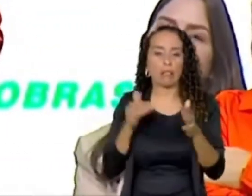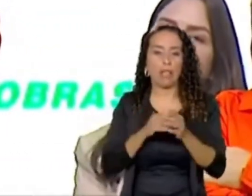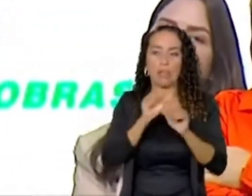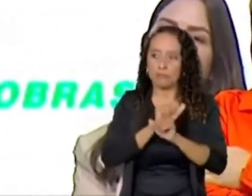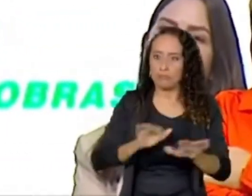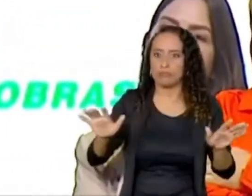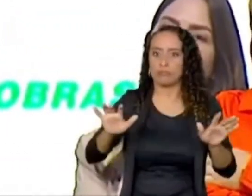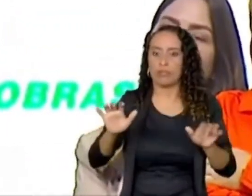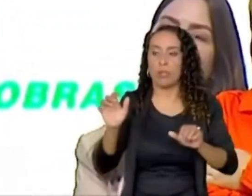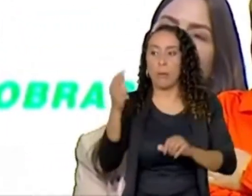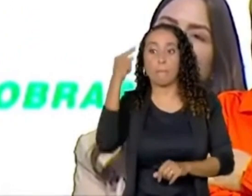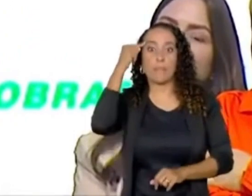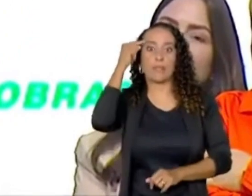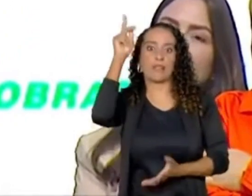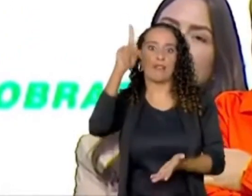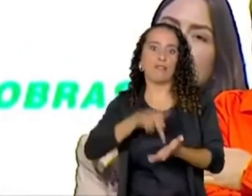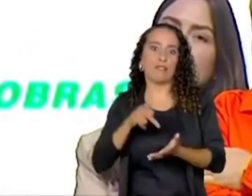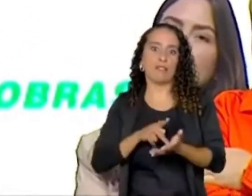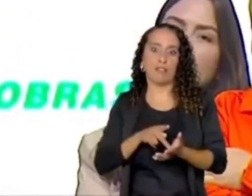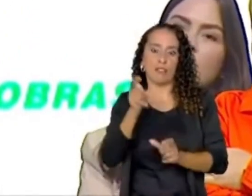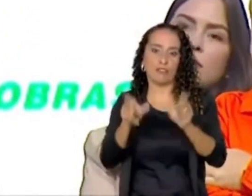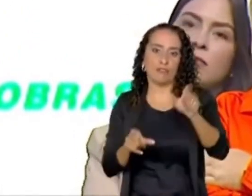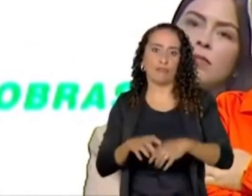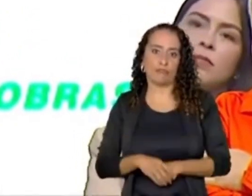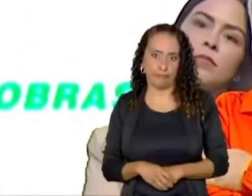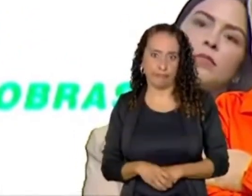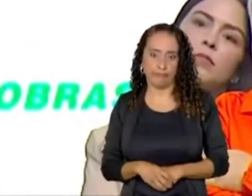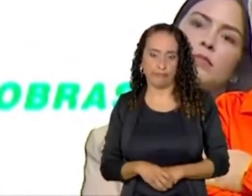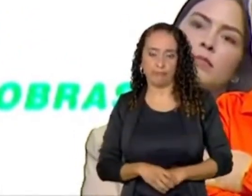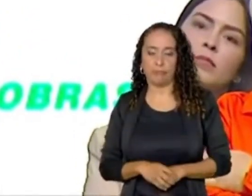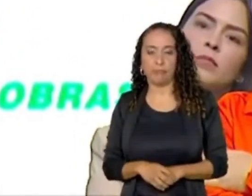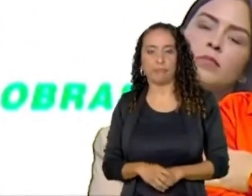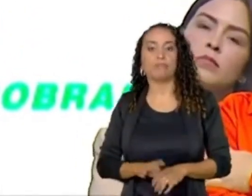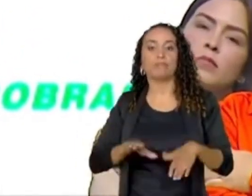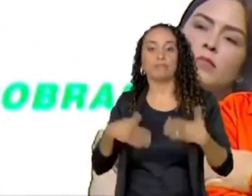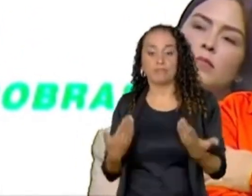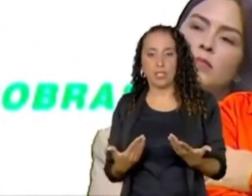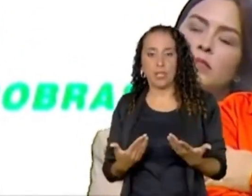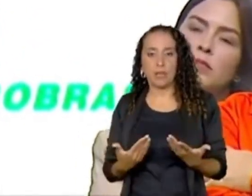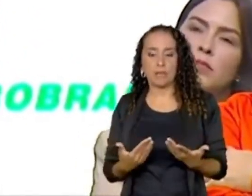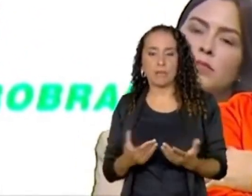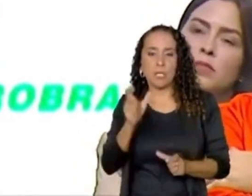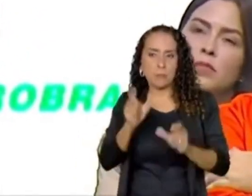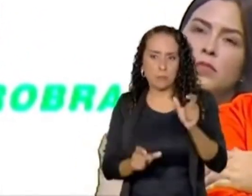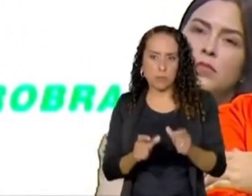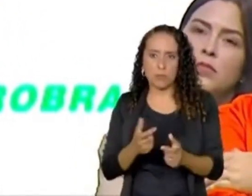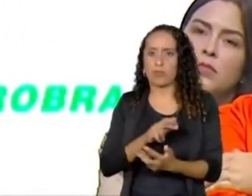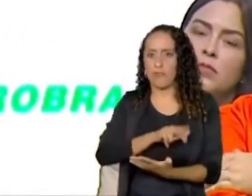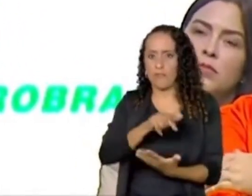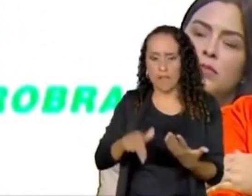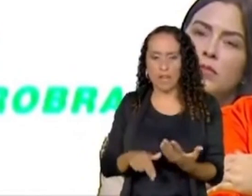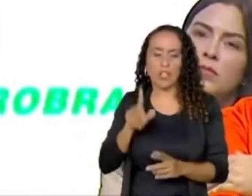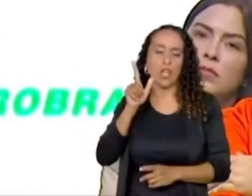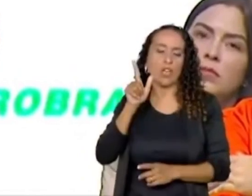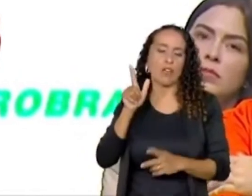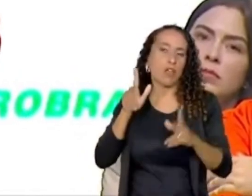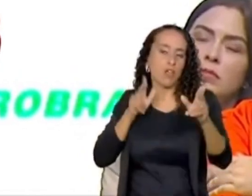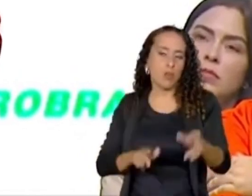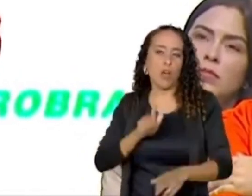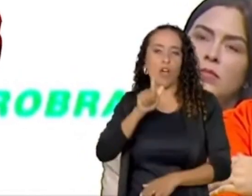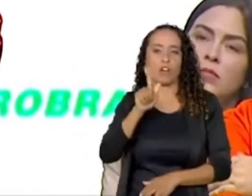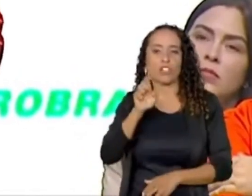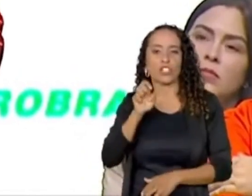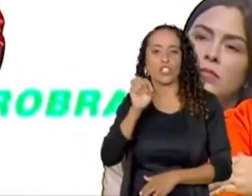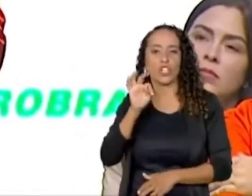uma verdade na cabeça do povo. E muita gente, como Getúlio Vargas,